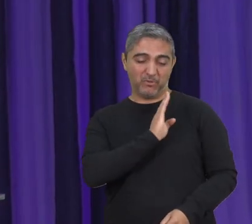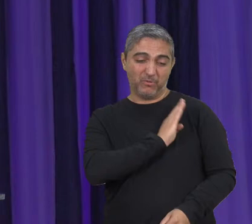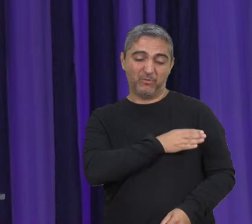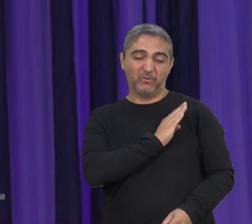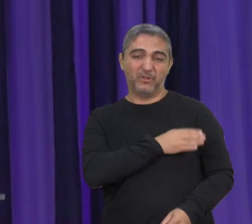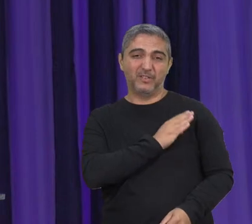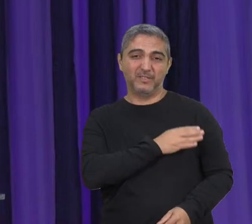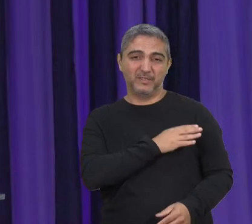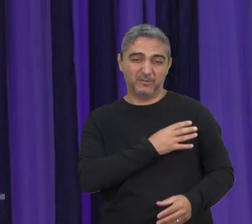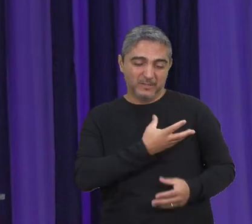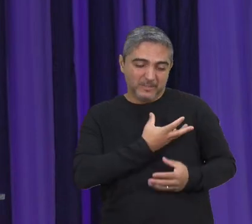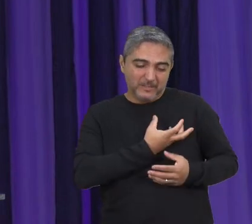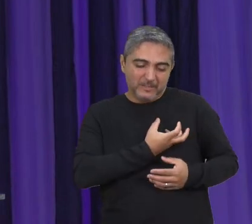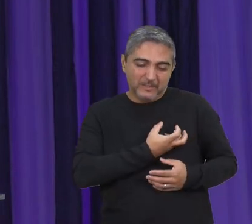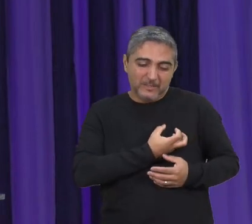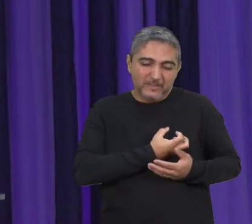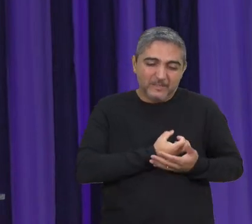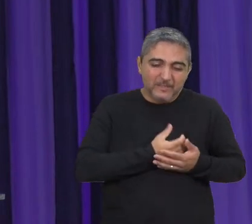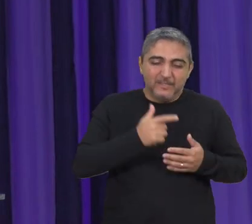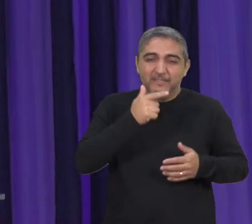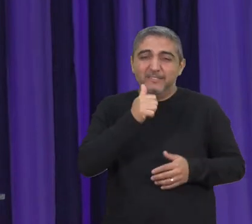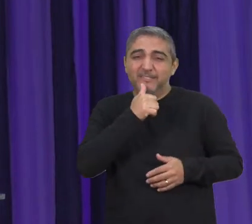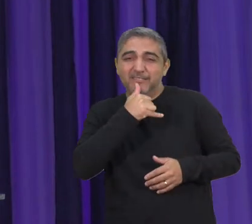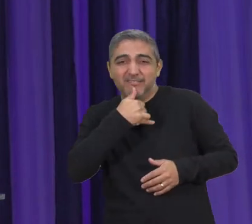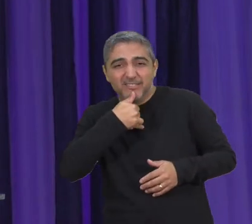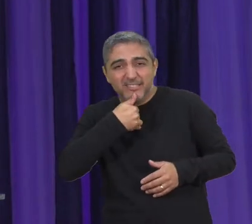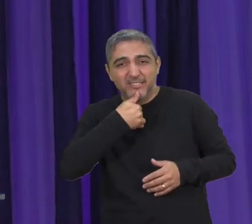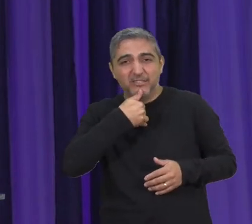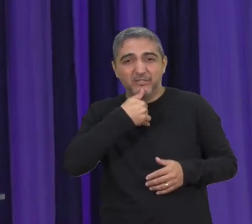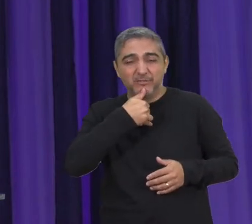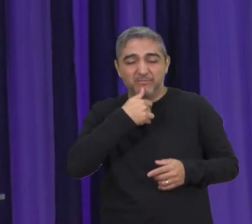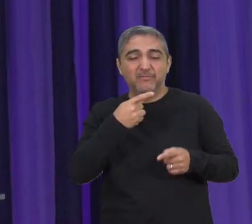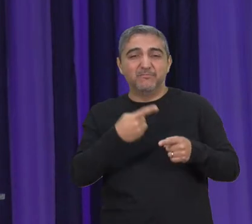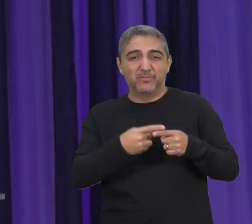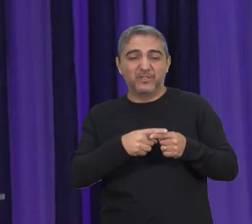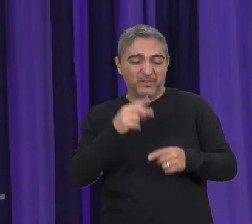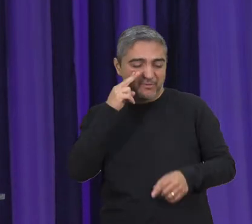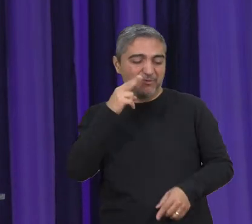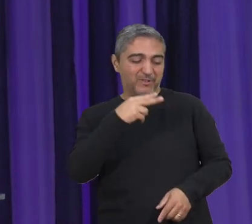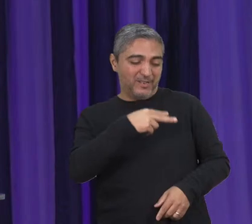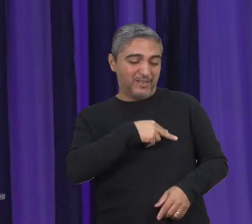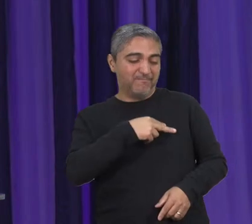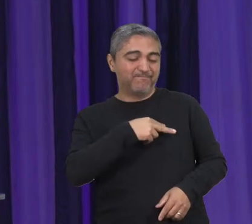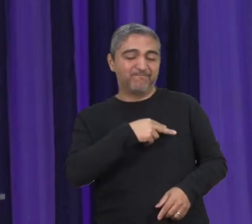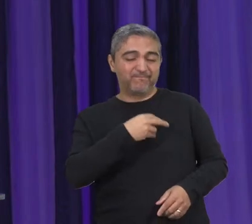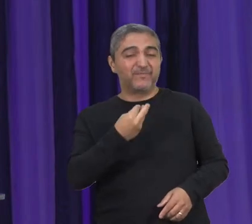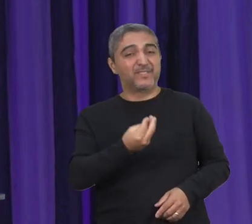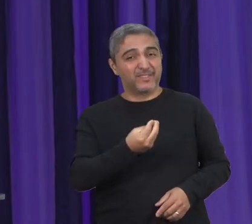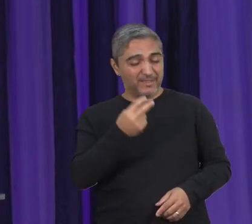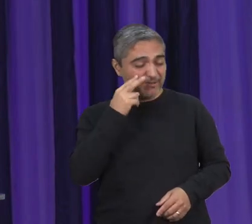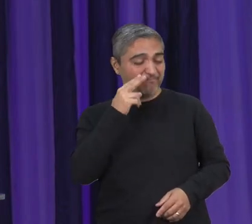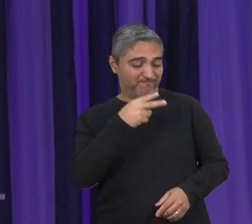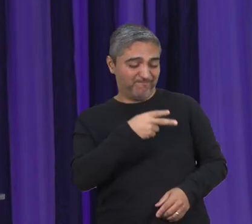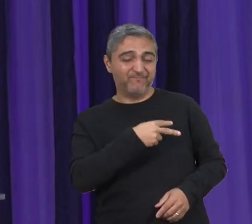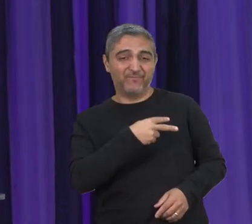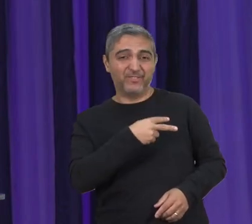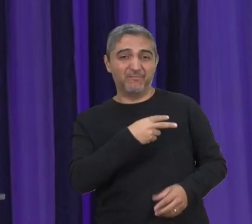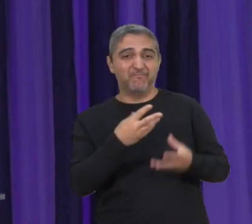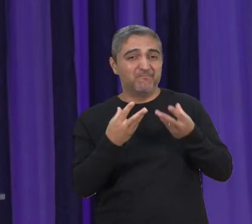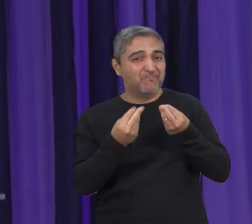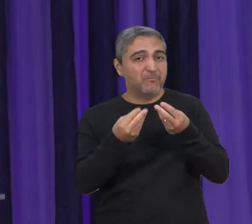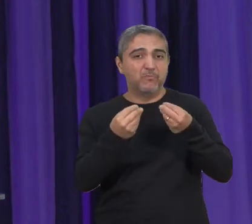porque eu me vi em várias dessas marcas ali alistadas.